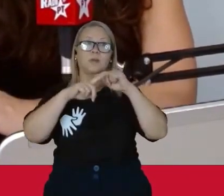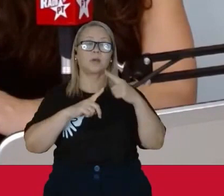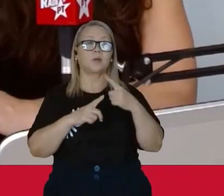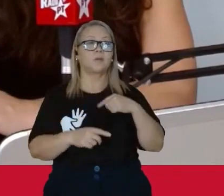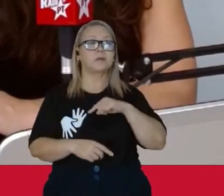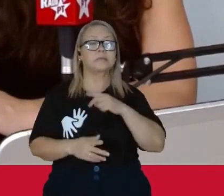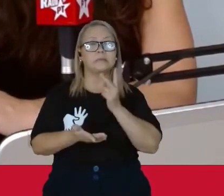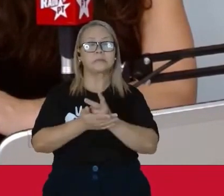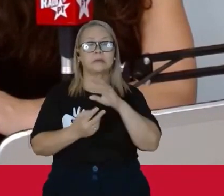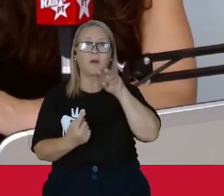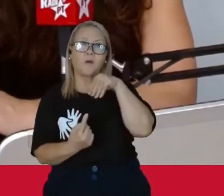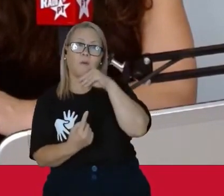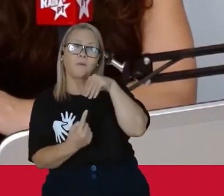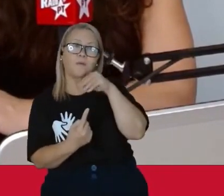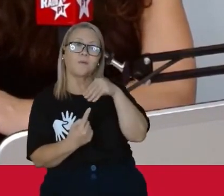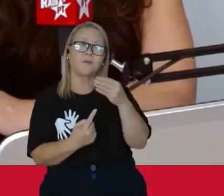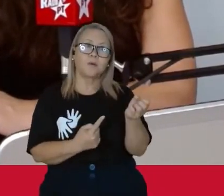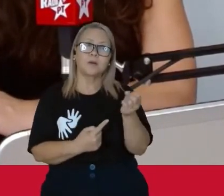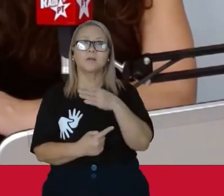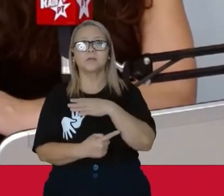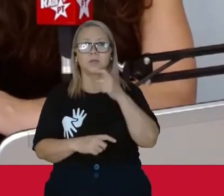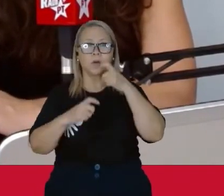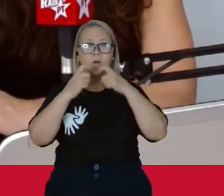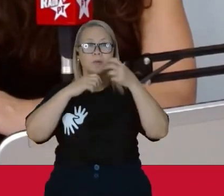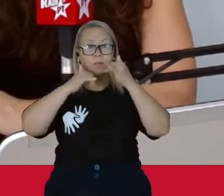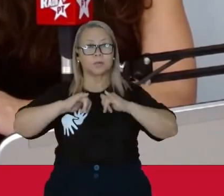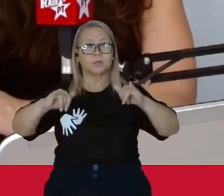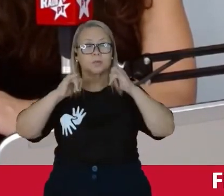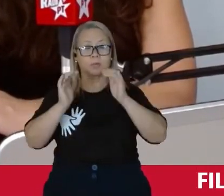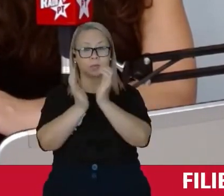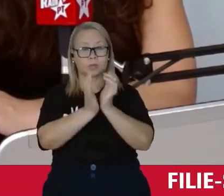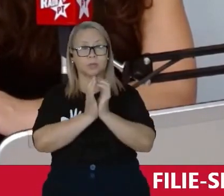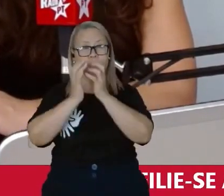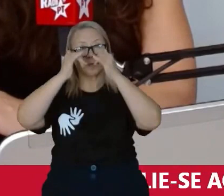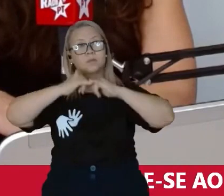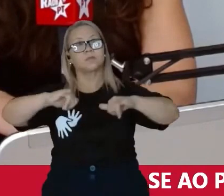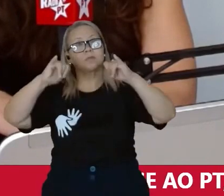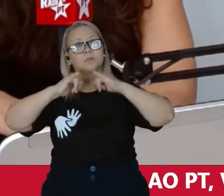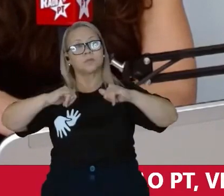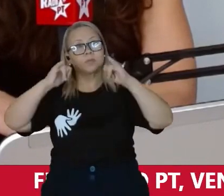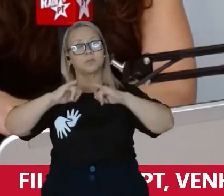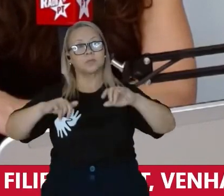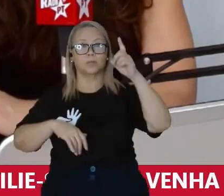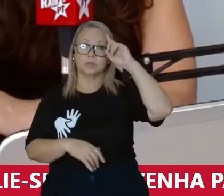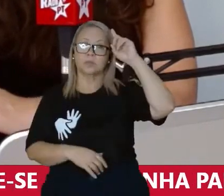sempre vulnerável às novas mentiras que esses mesmos grupos estão lá levantando